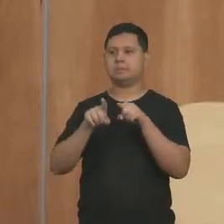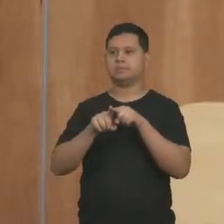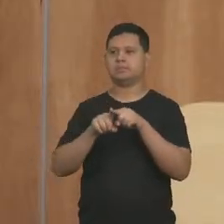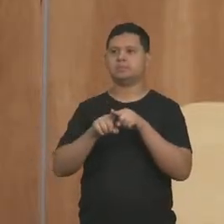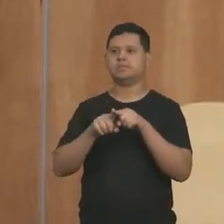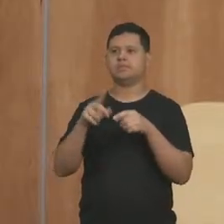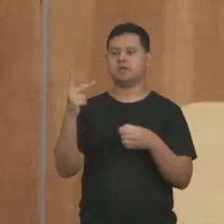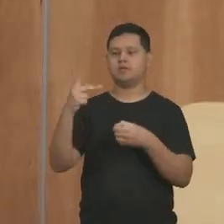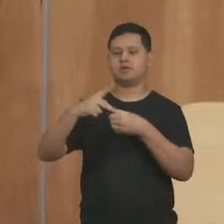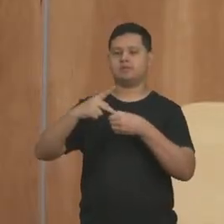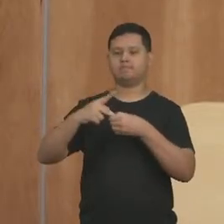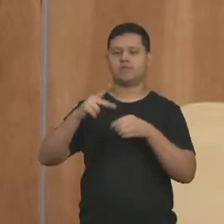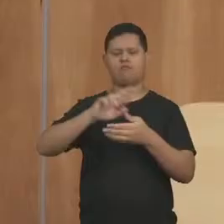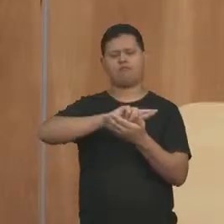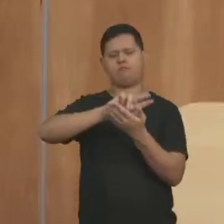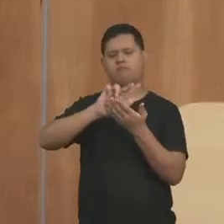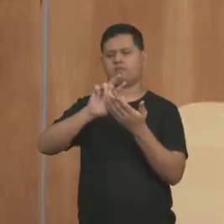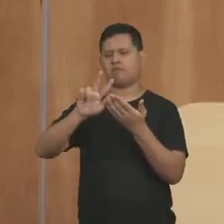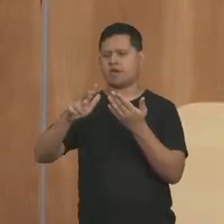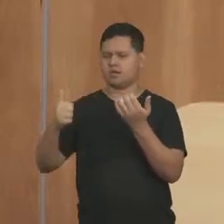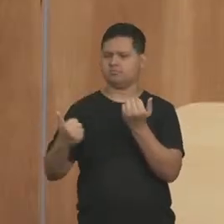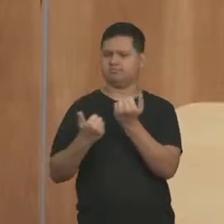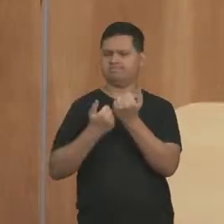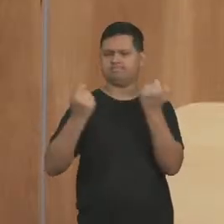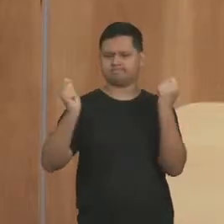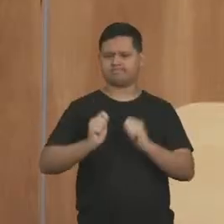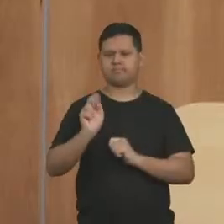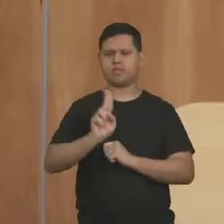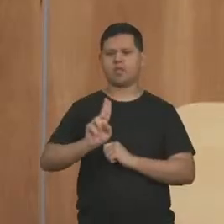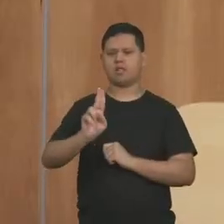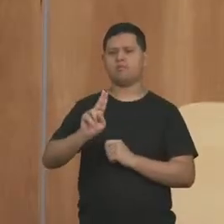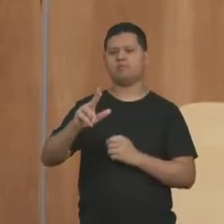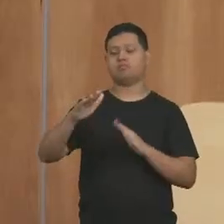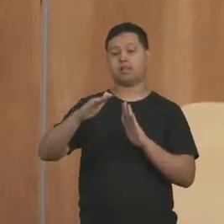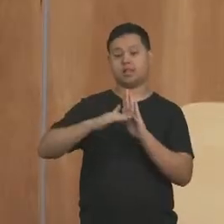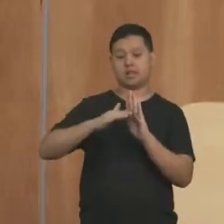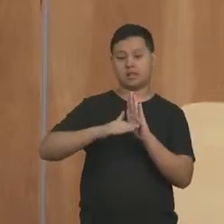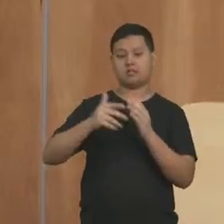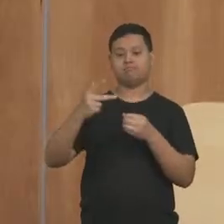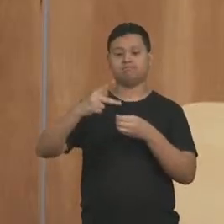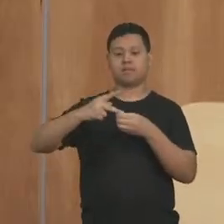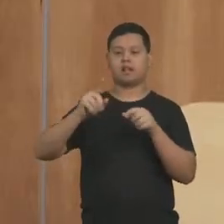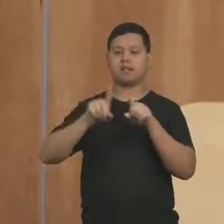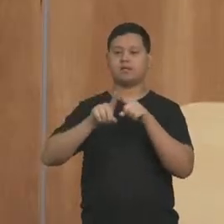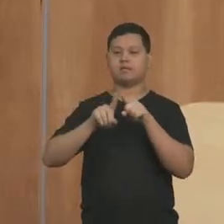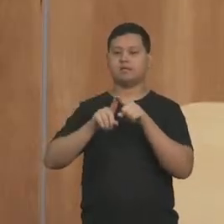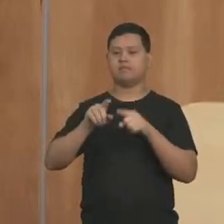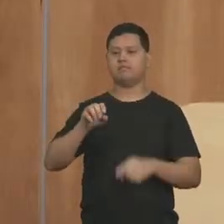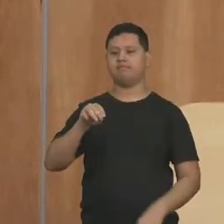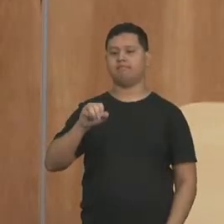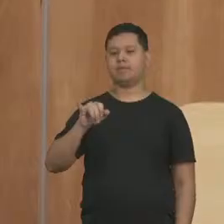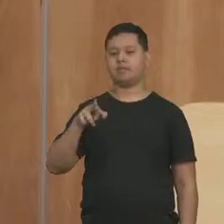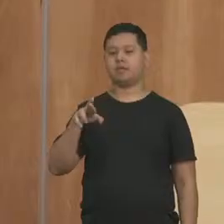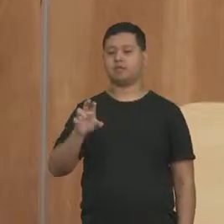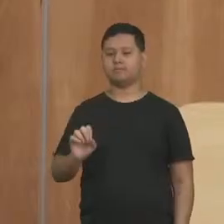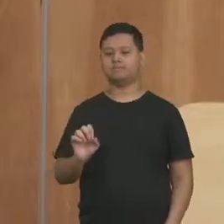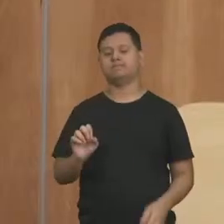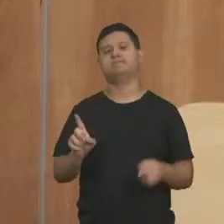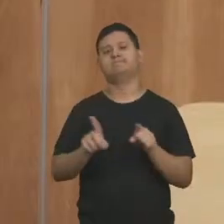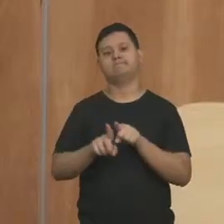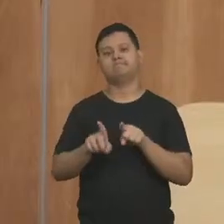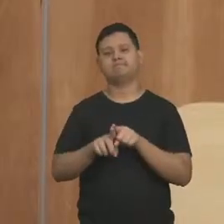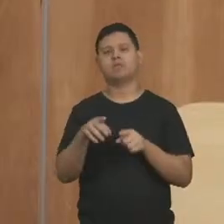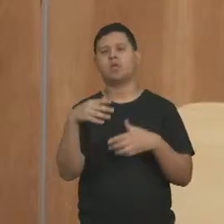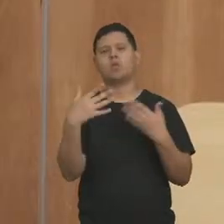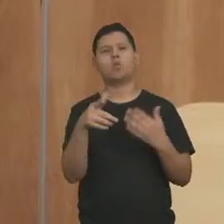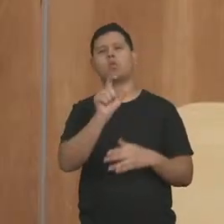tantas fontes de energia que poderíamos gradativamente diminuir o petróleo. E a mineração ilegal e predatória.